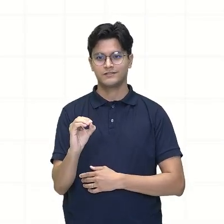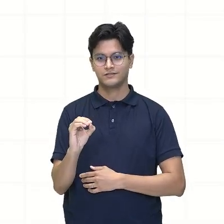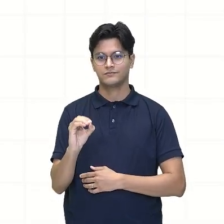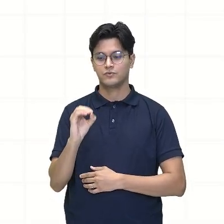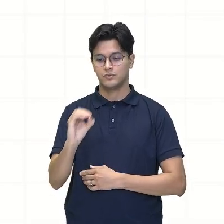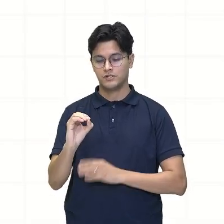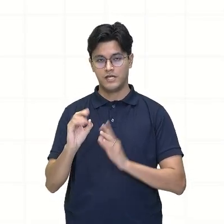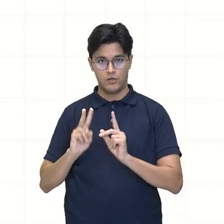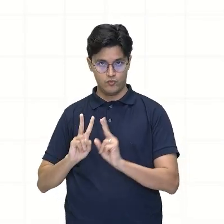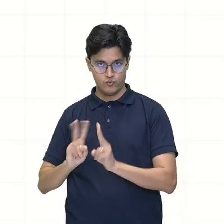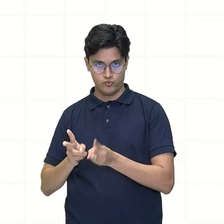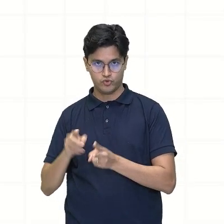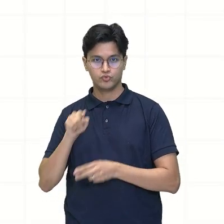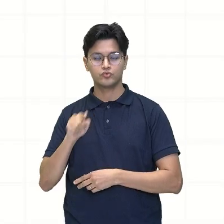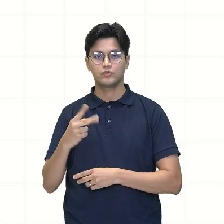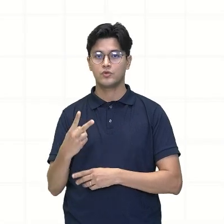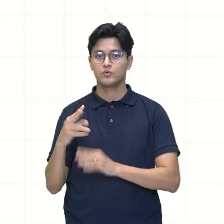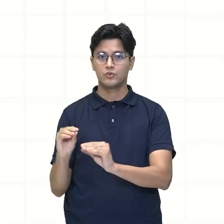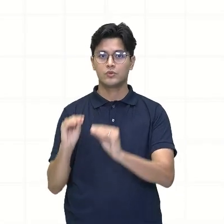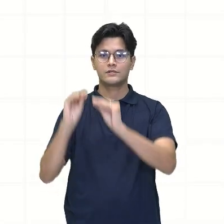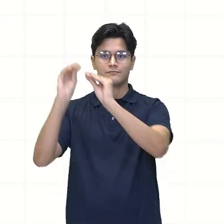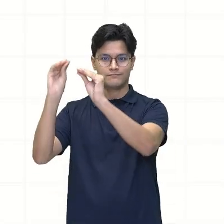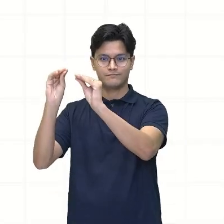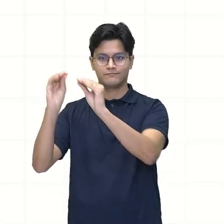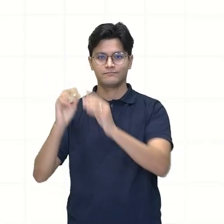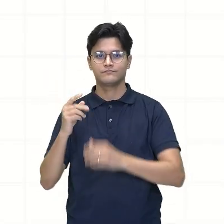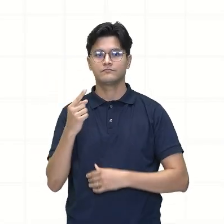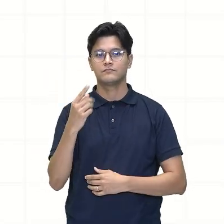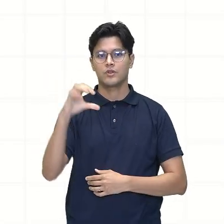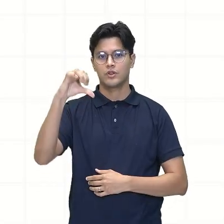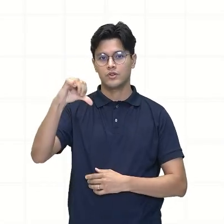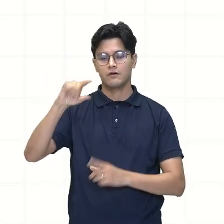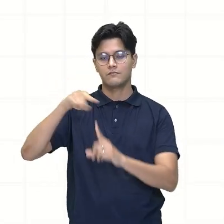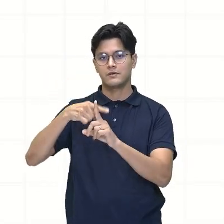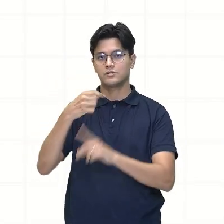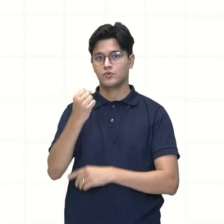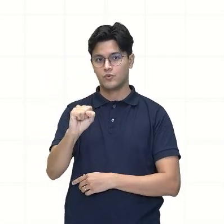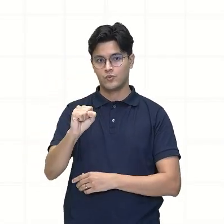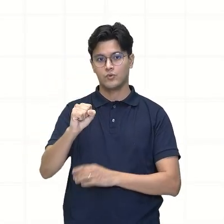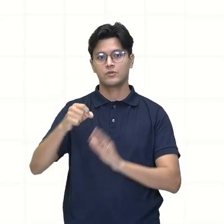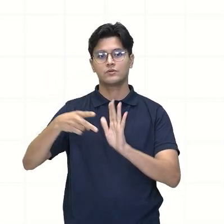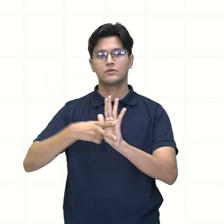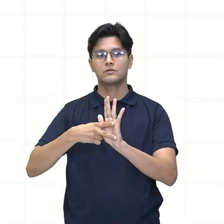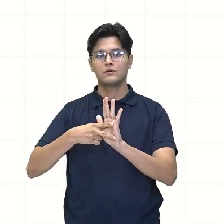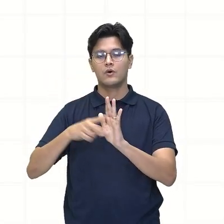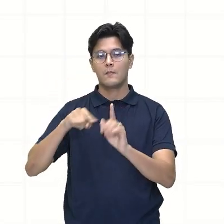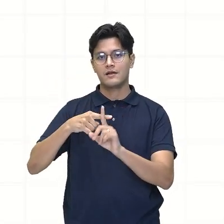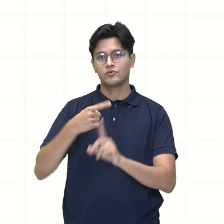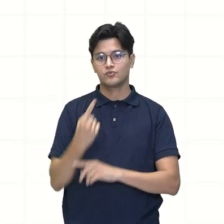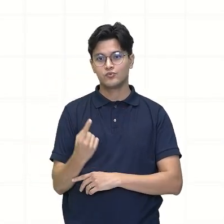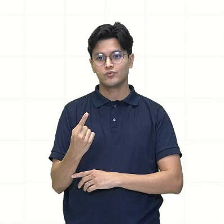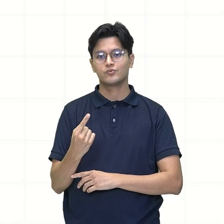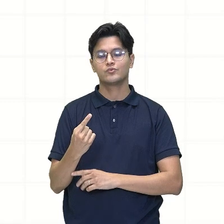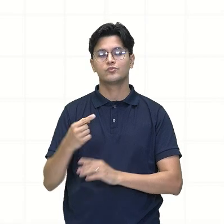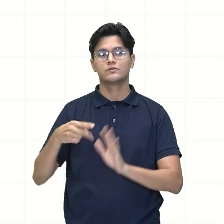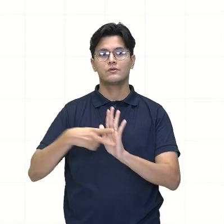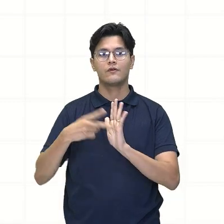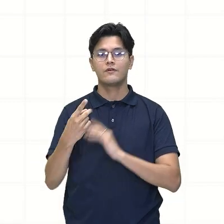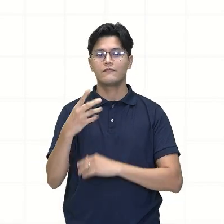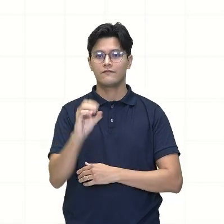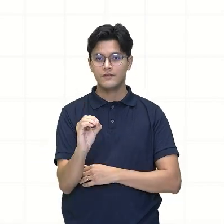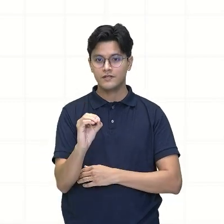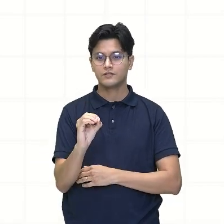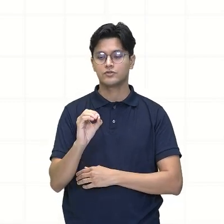8, 17. 17 mais 1, 18, com mais 2, 20. Fica o 0, vão